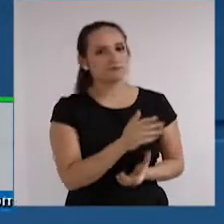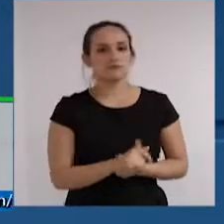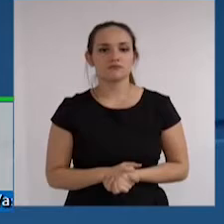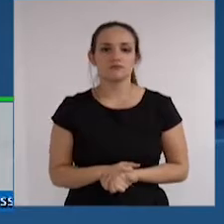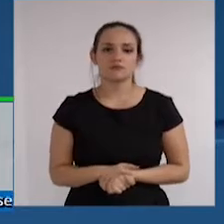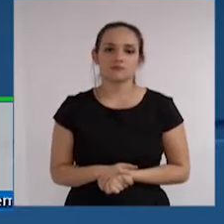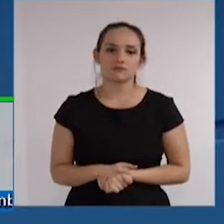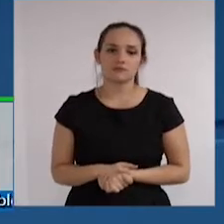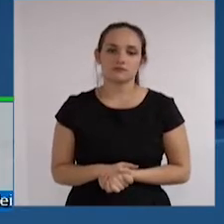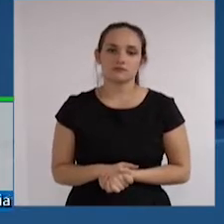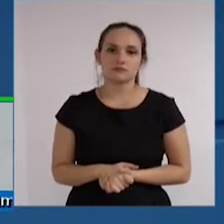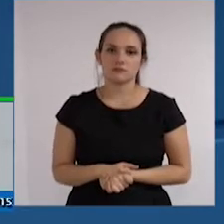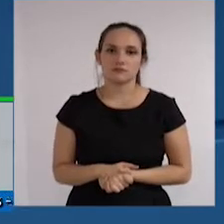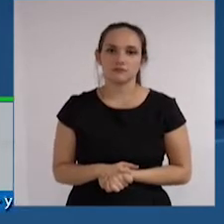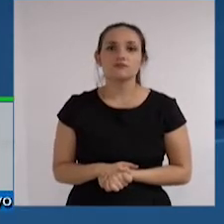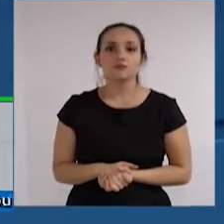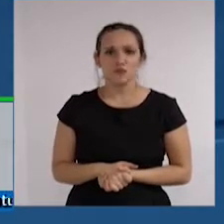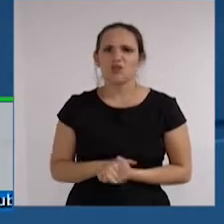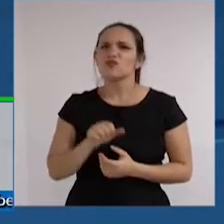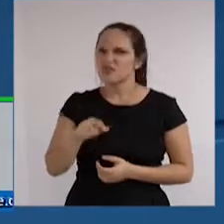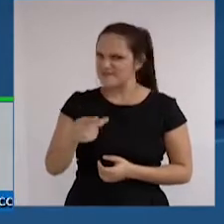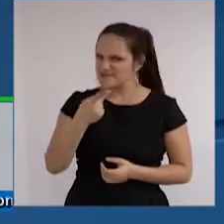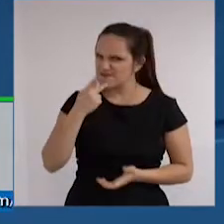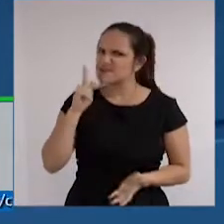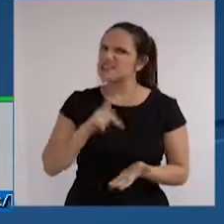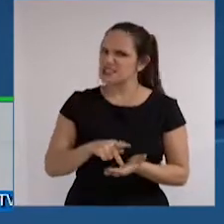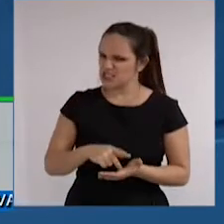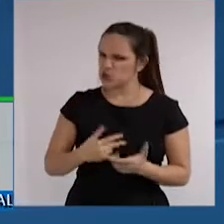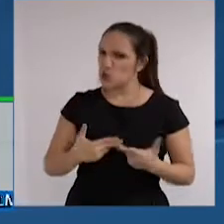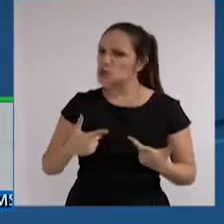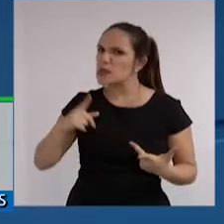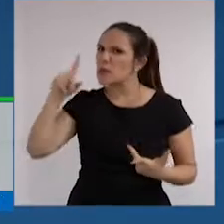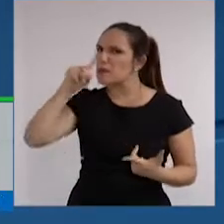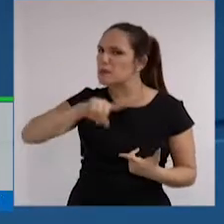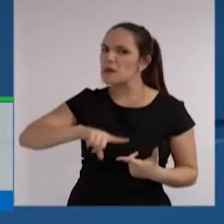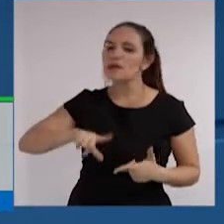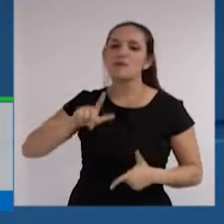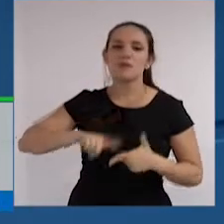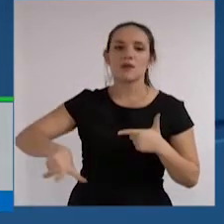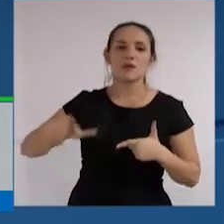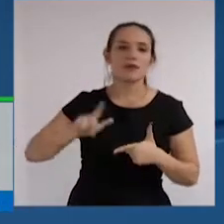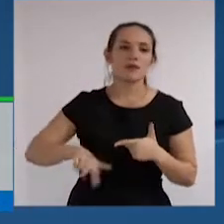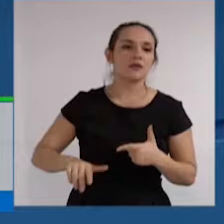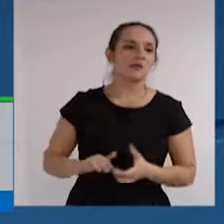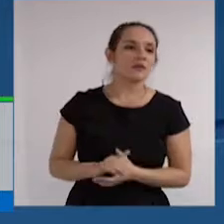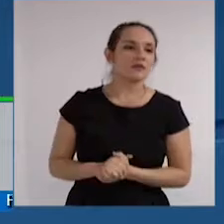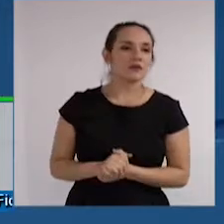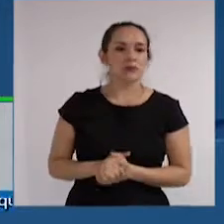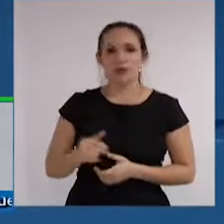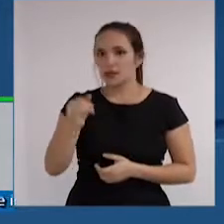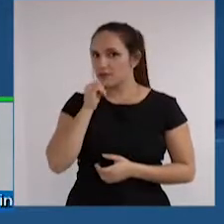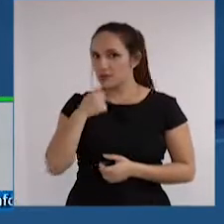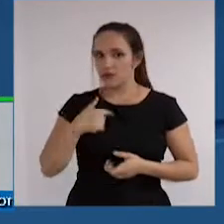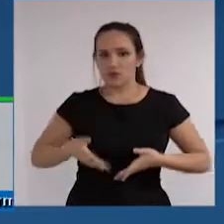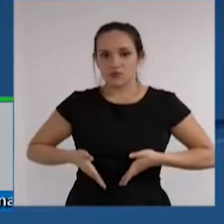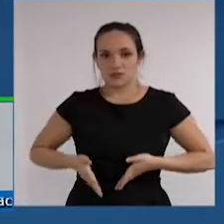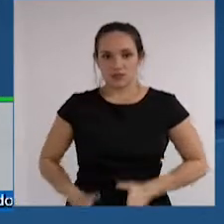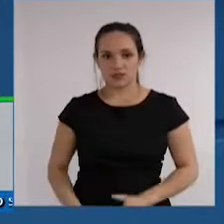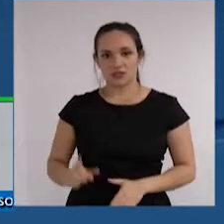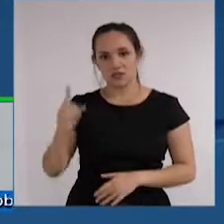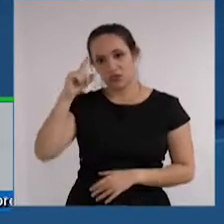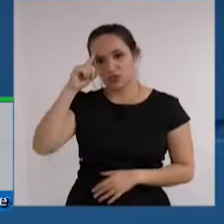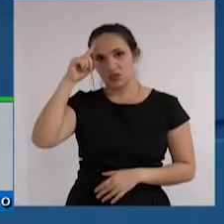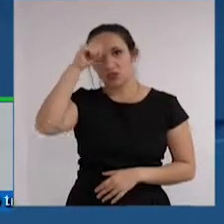Excelência foi com o dedo na ferida, na minha ferida. Eu nasci em 27 de fevereiro